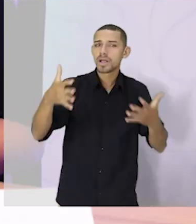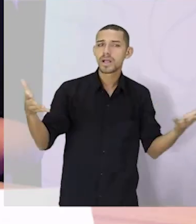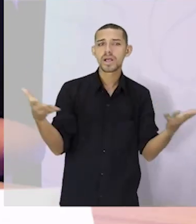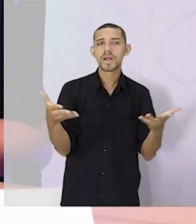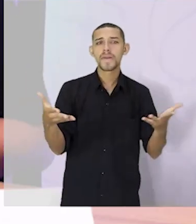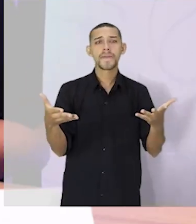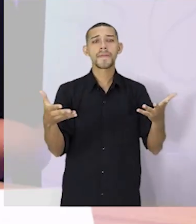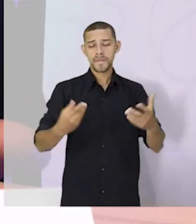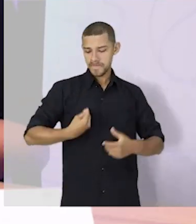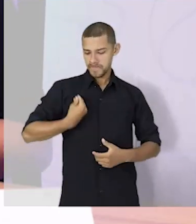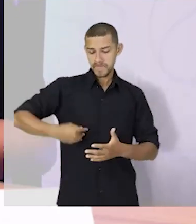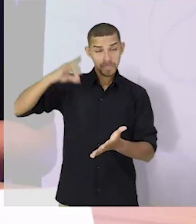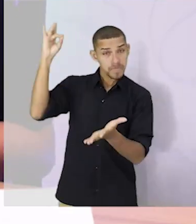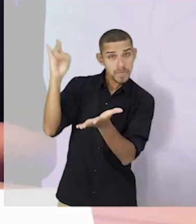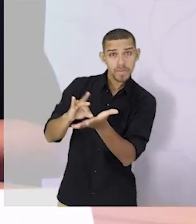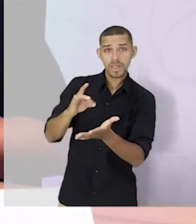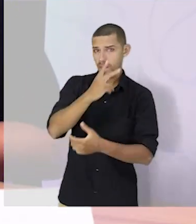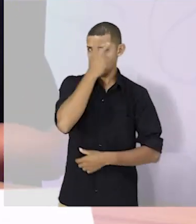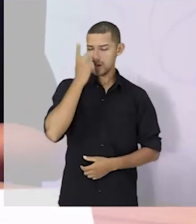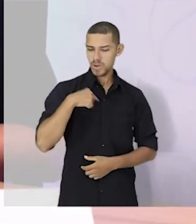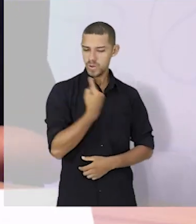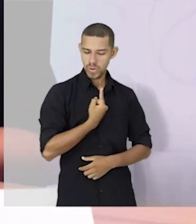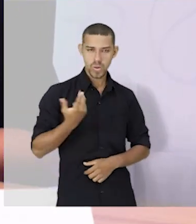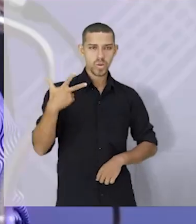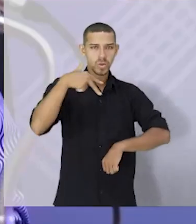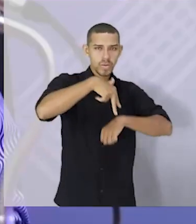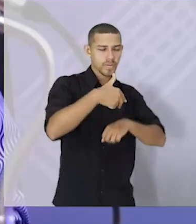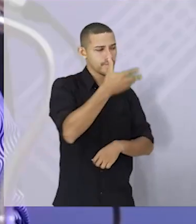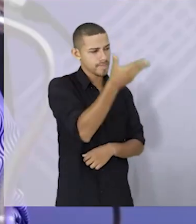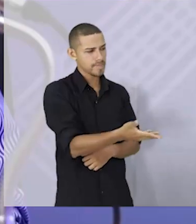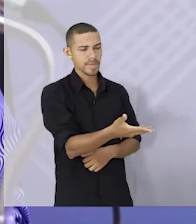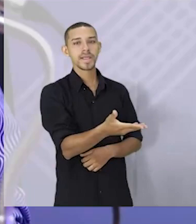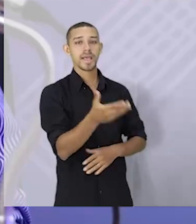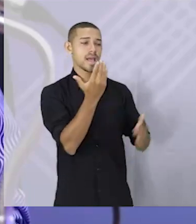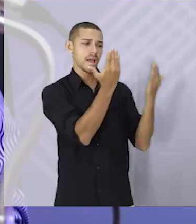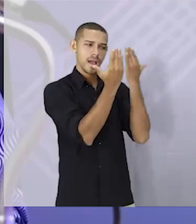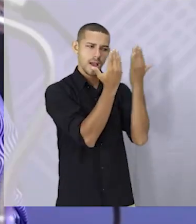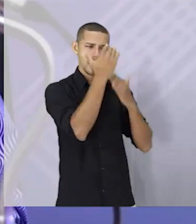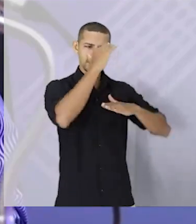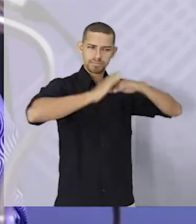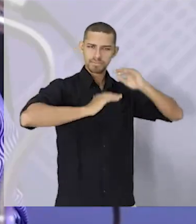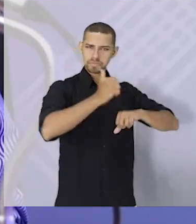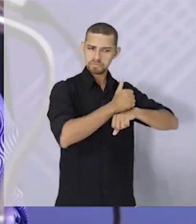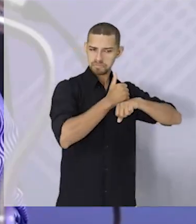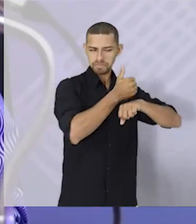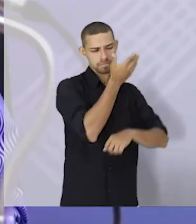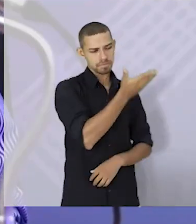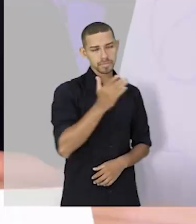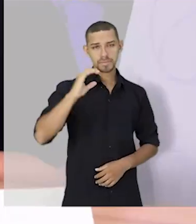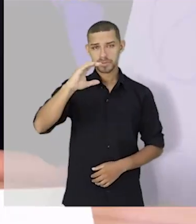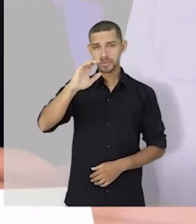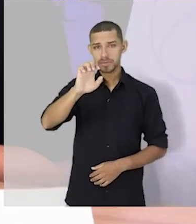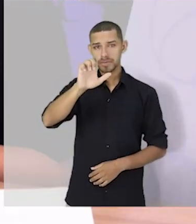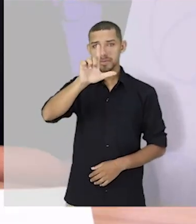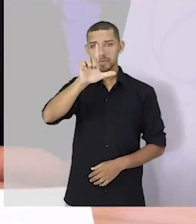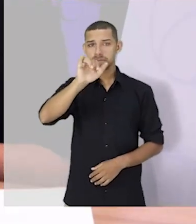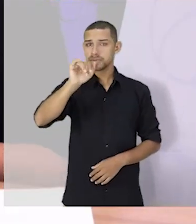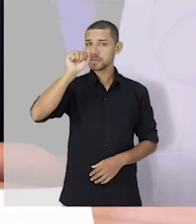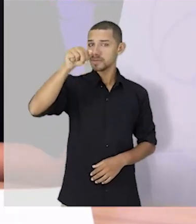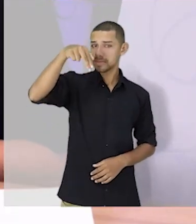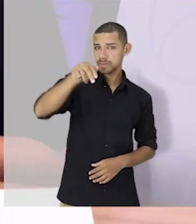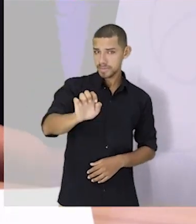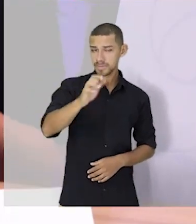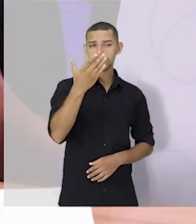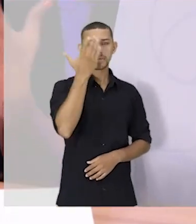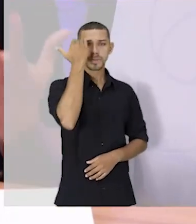dessa realidade, né, nós estamos aqui hoje com a psicóloga Celiane. Celiane, nós sabemos que a ansiedade ela